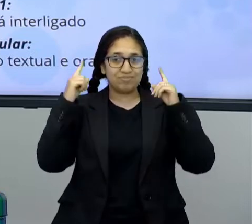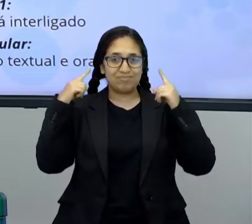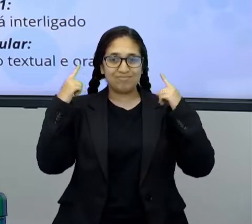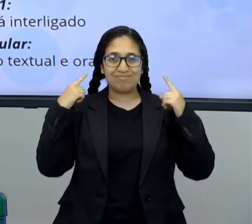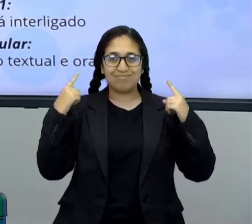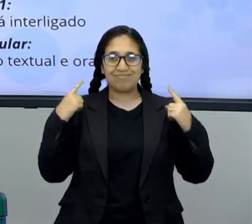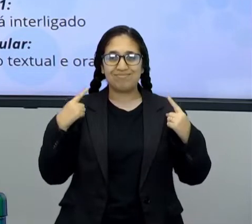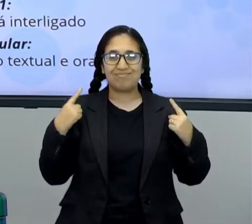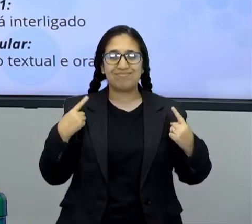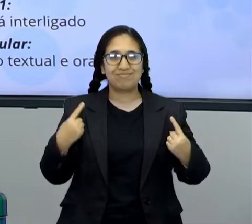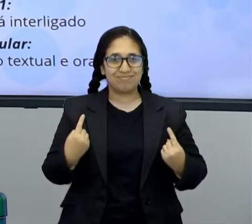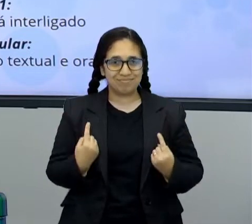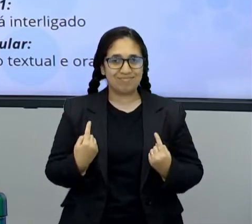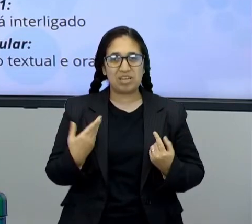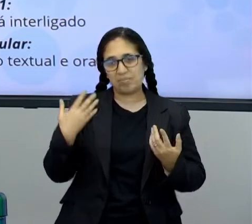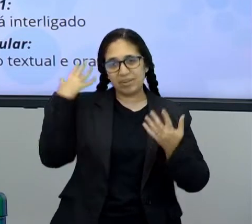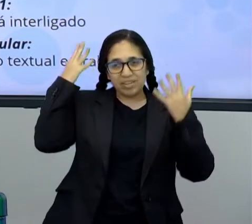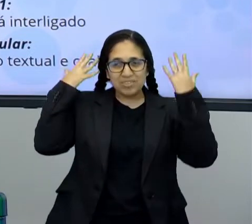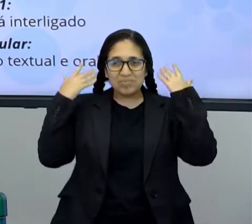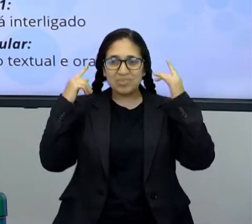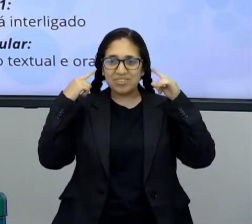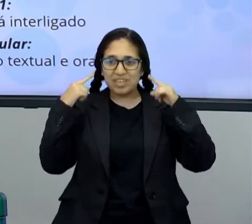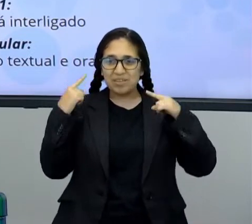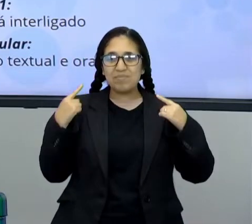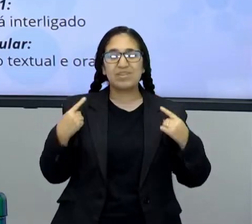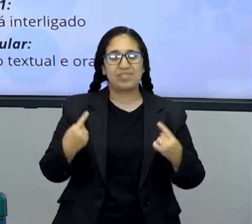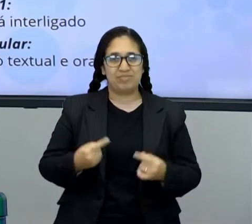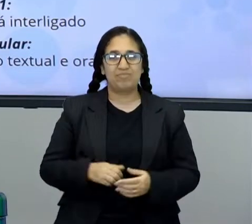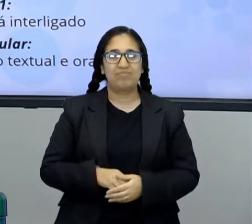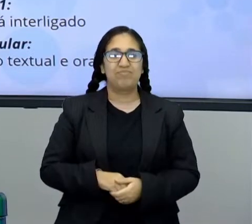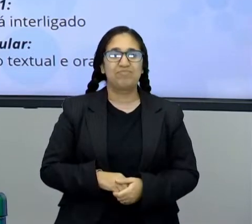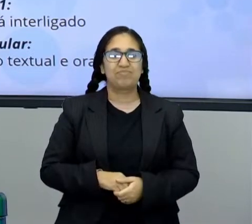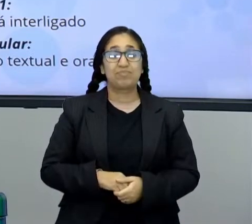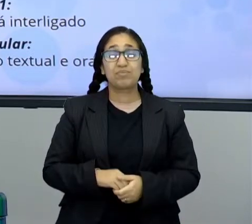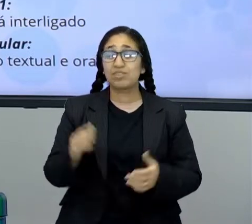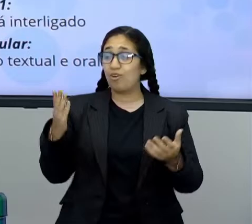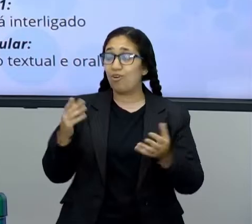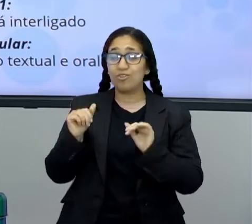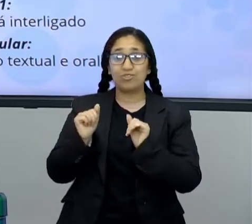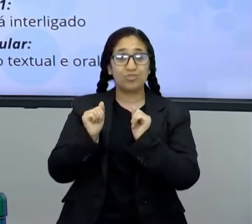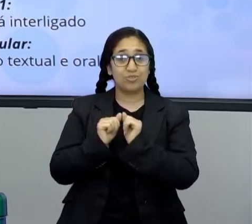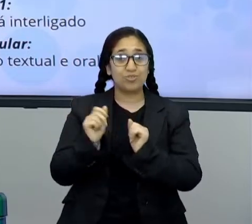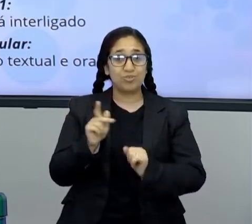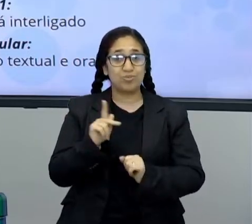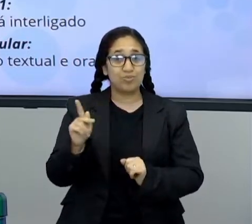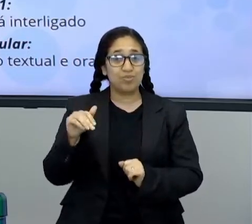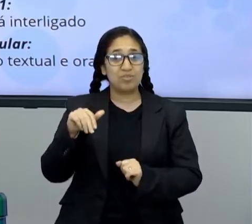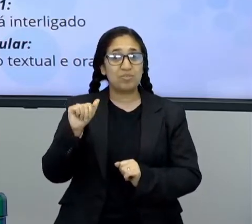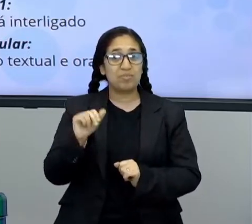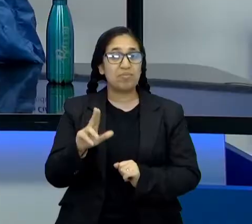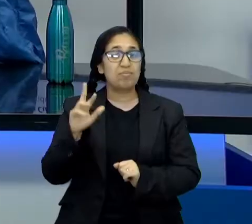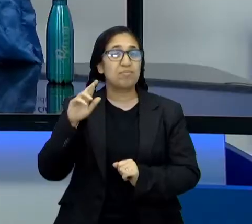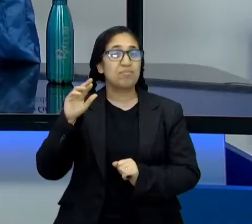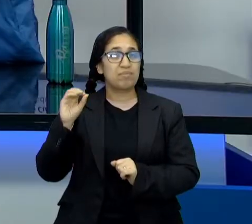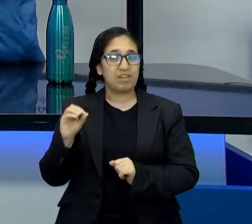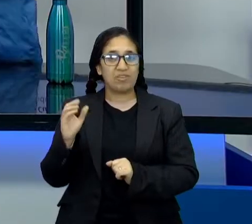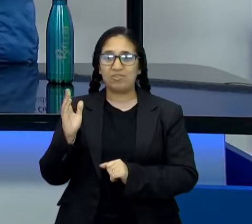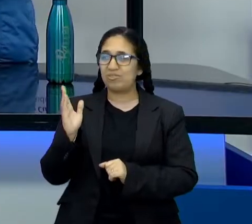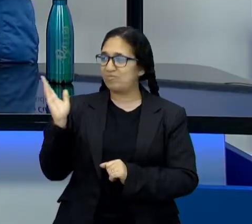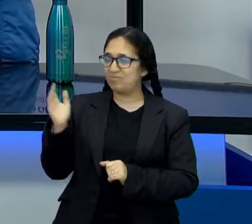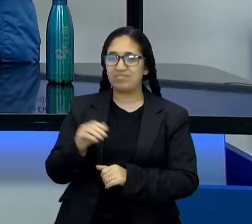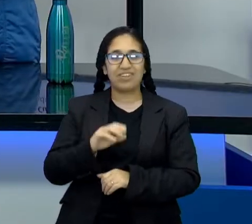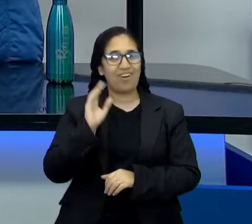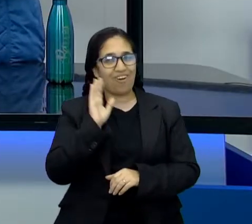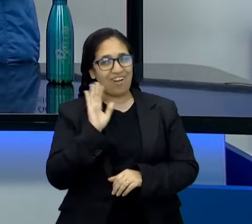ó, que representam aí os meus cachos quando o meu cabelo está solto. E hoje com a gente o professor Mauro Marcel. Olá,